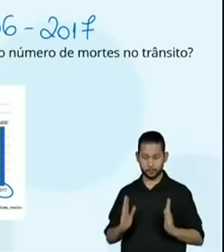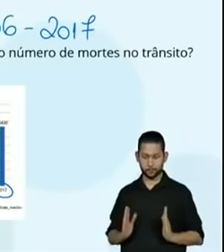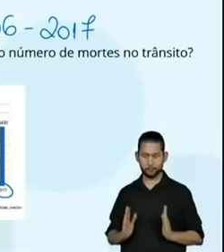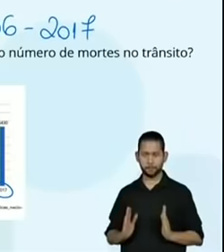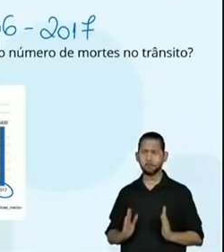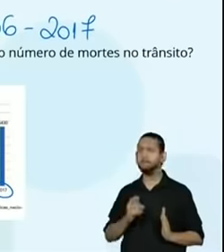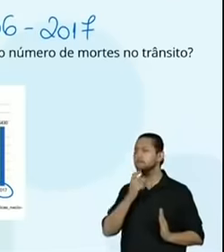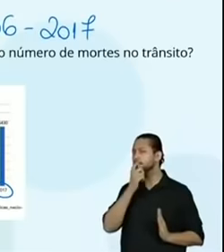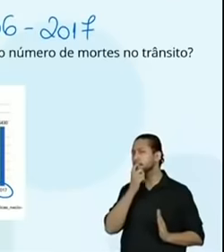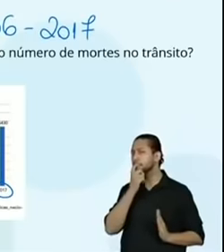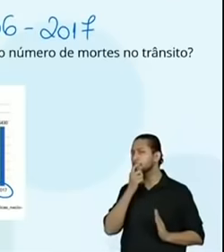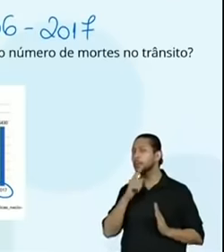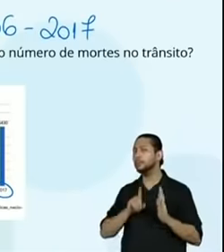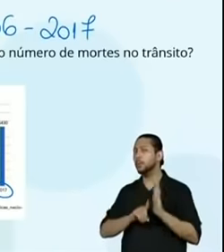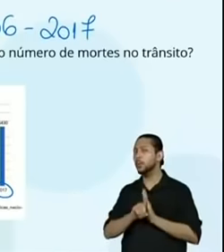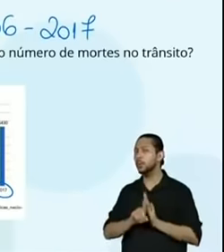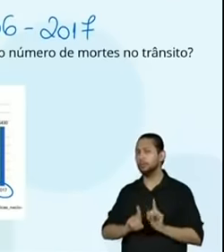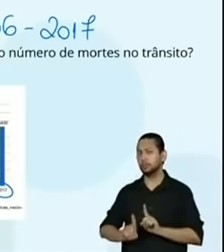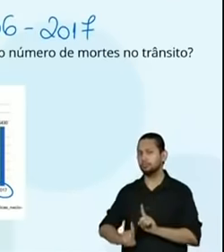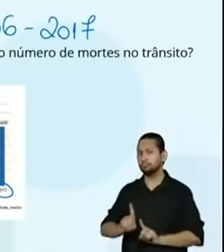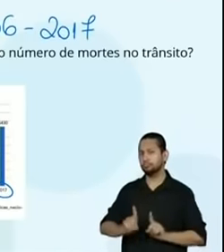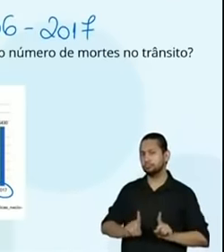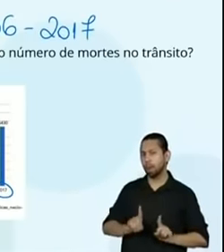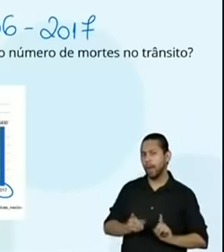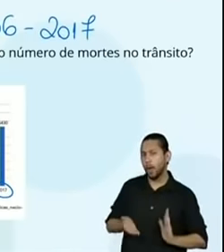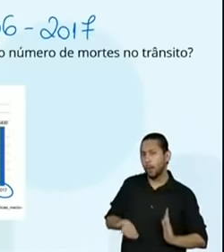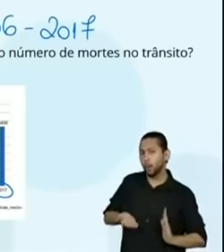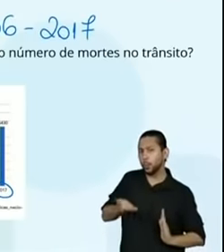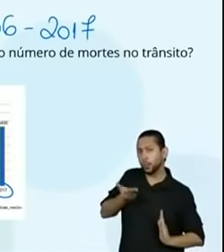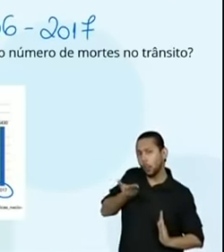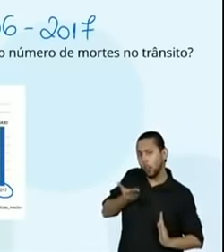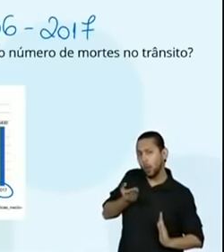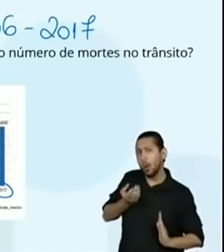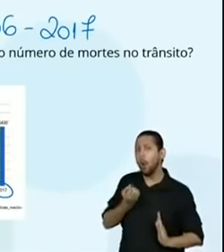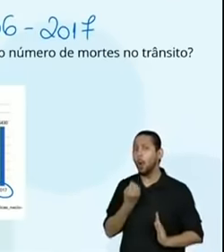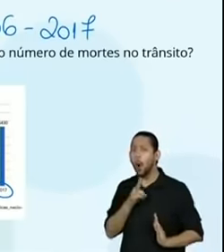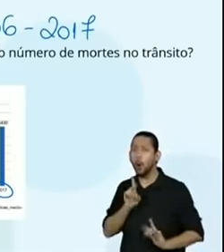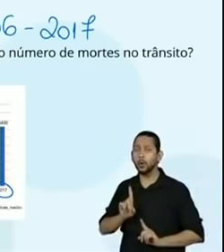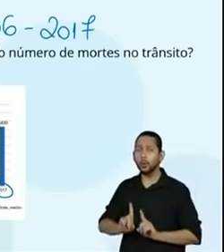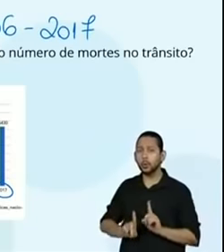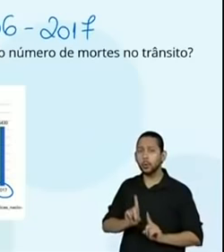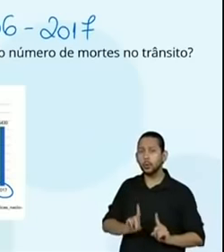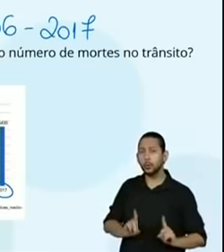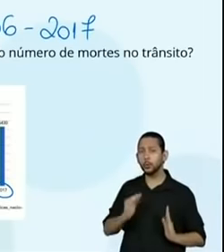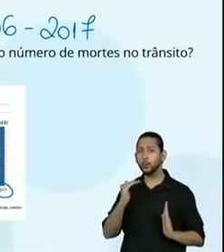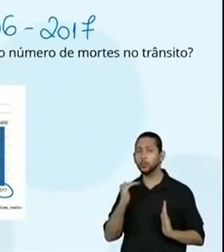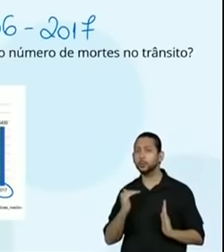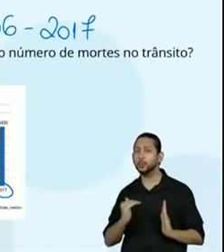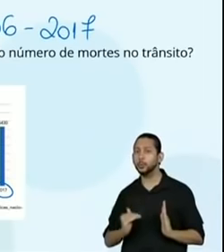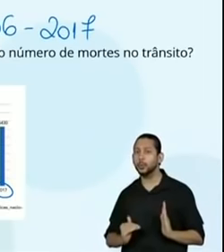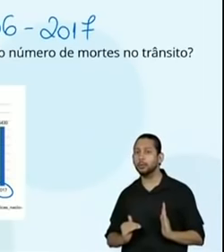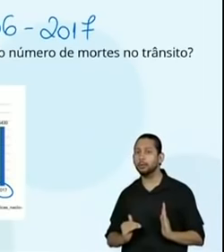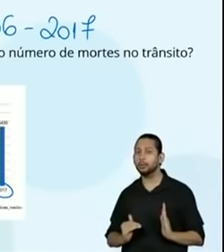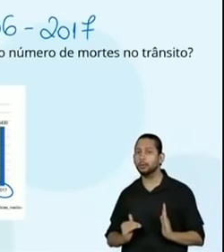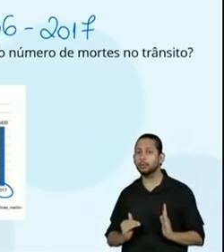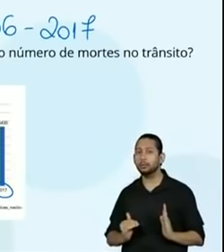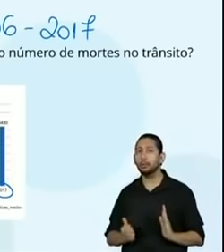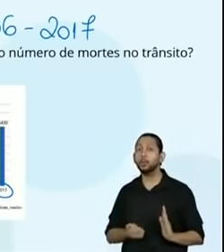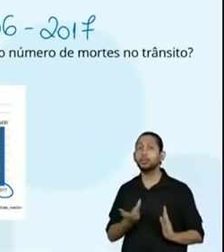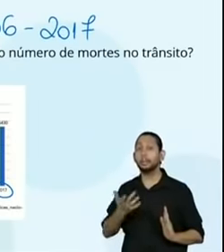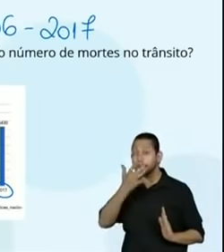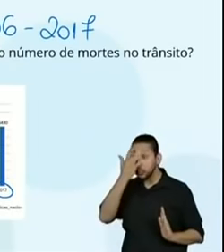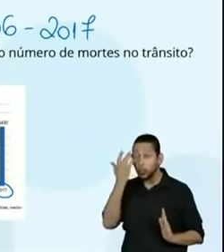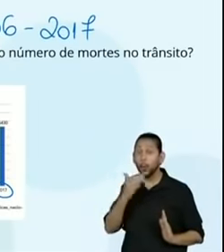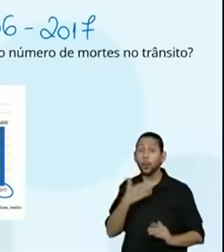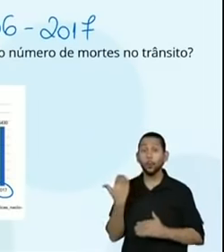um aumento ou a diminuição do número de mortes no trânsito? Então, ó, vou fazer missão